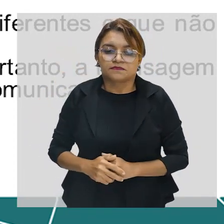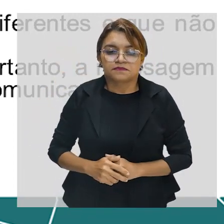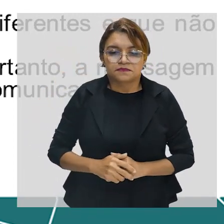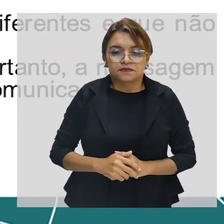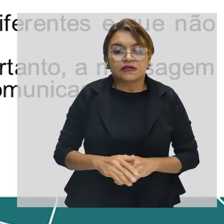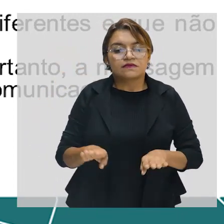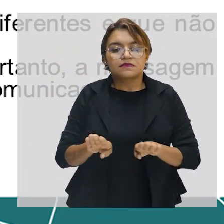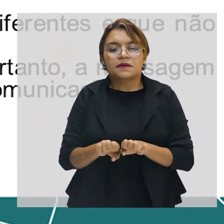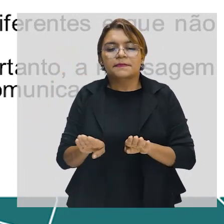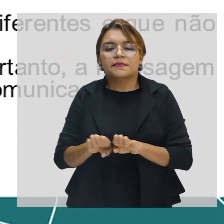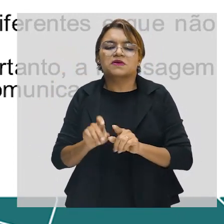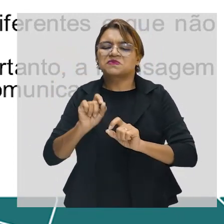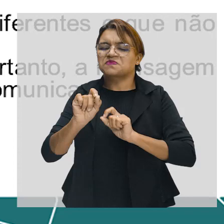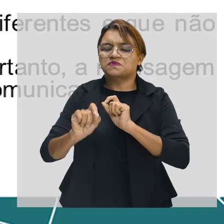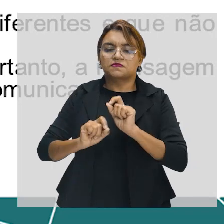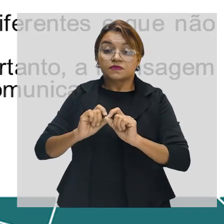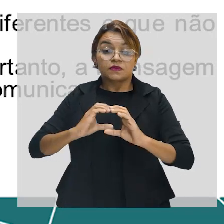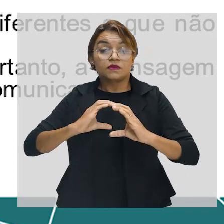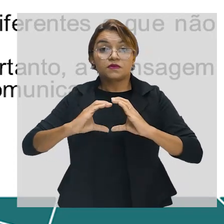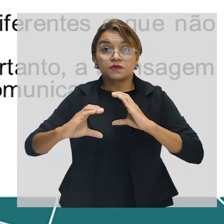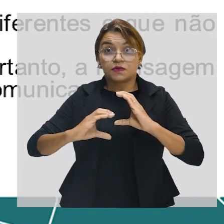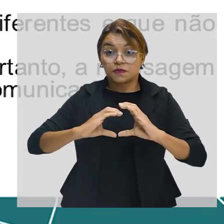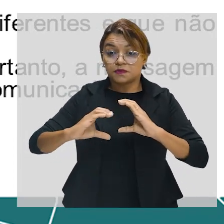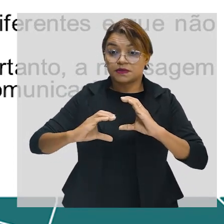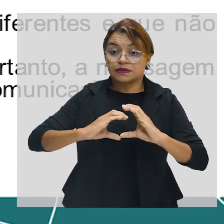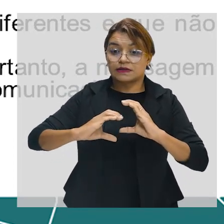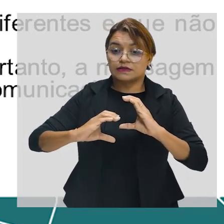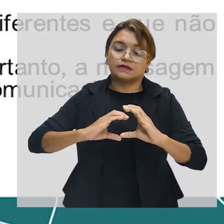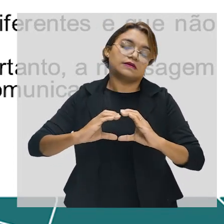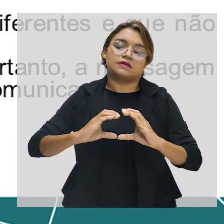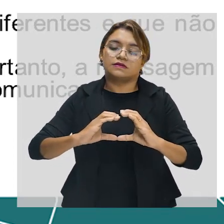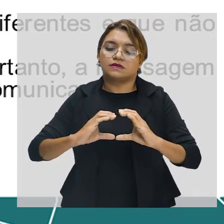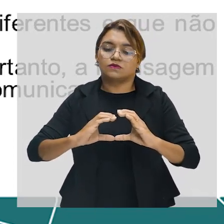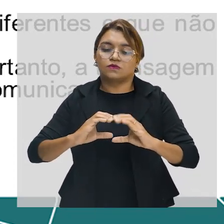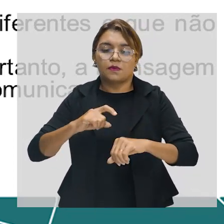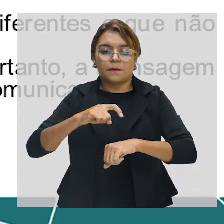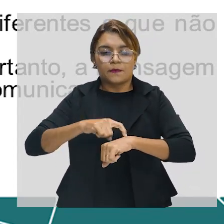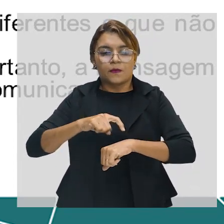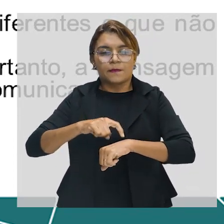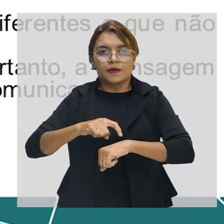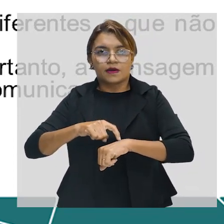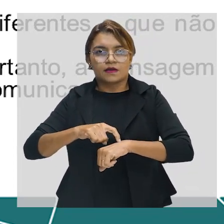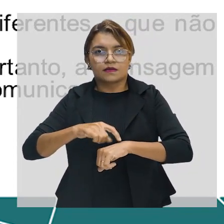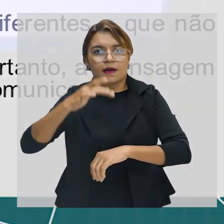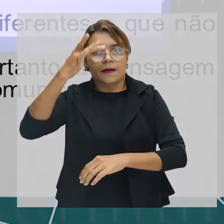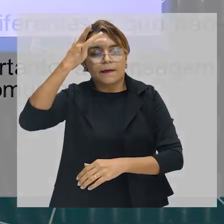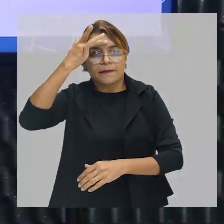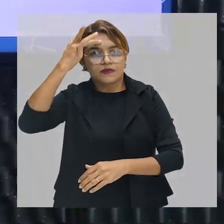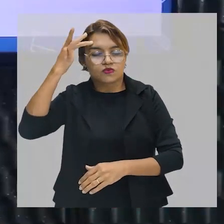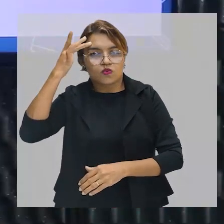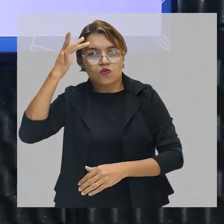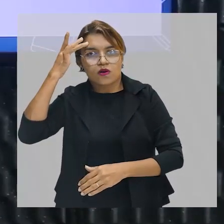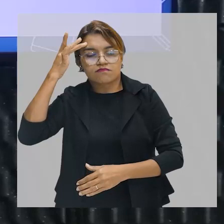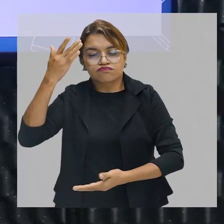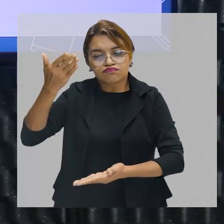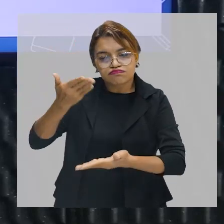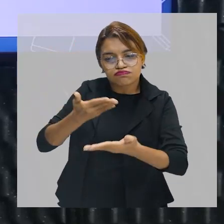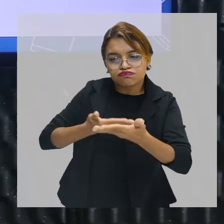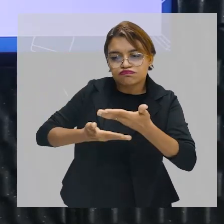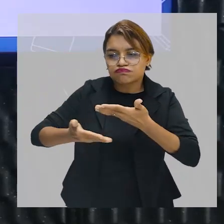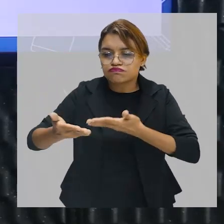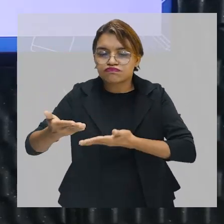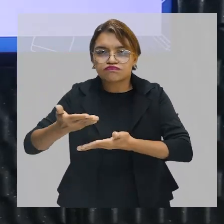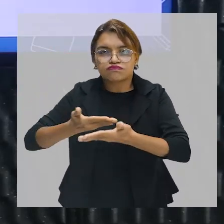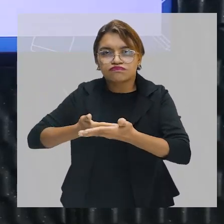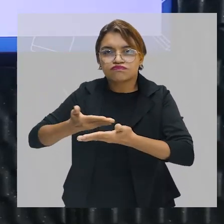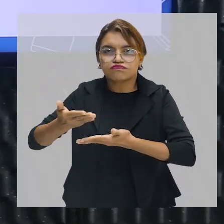outras palavras, a comunicação ocorre a partir do momento em que o interlocutor atinge o entendimento